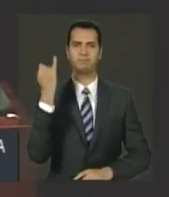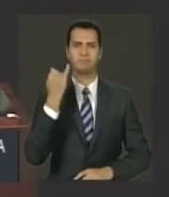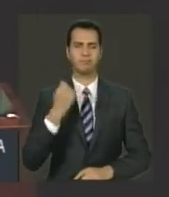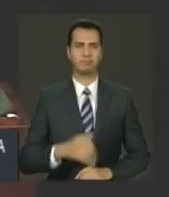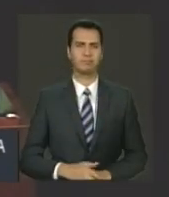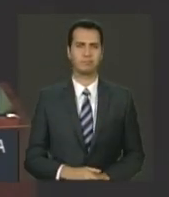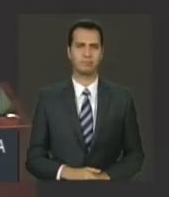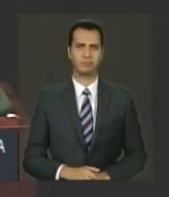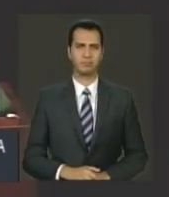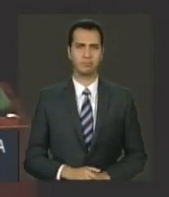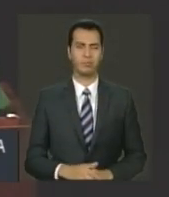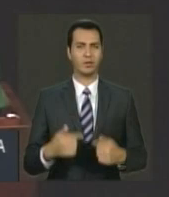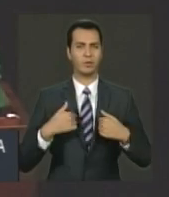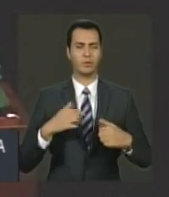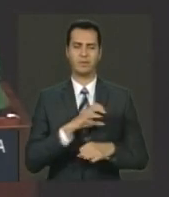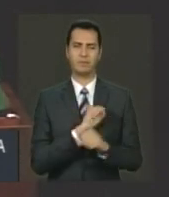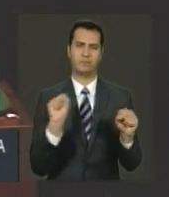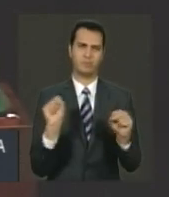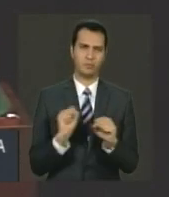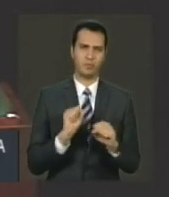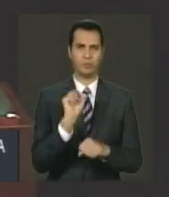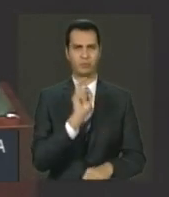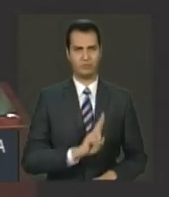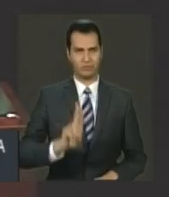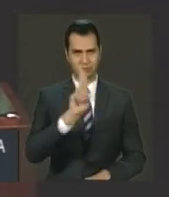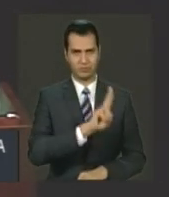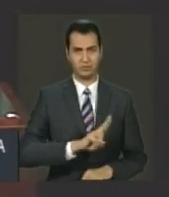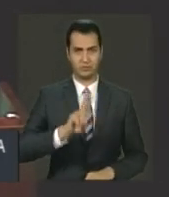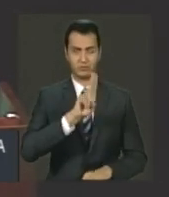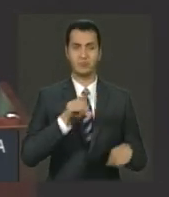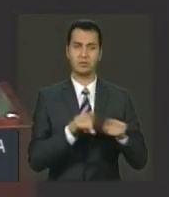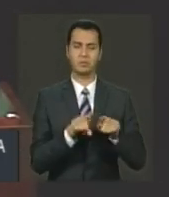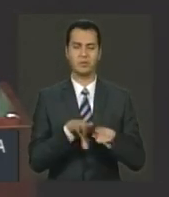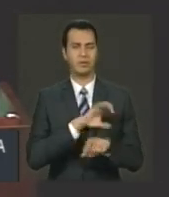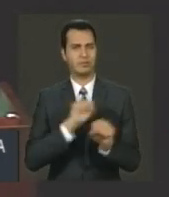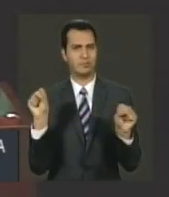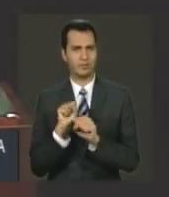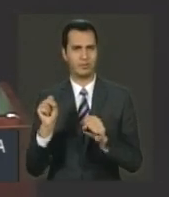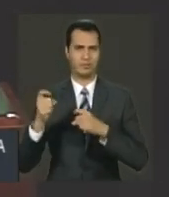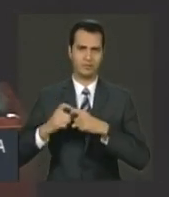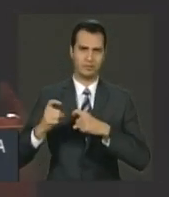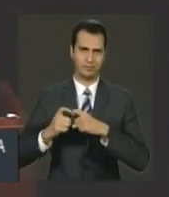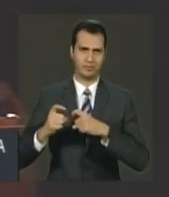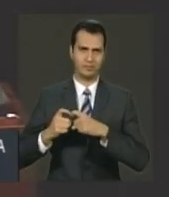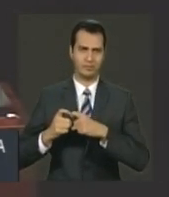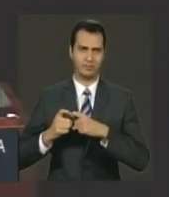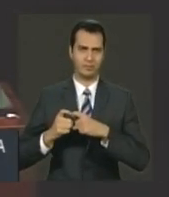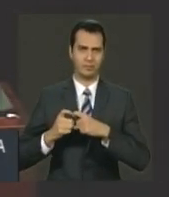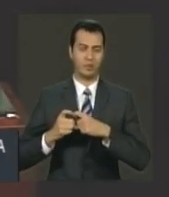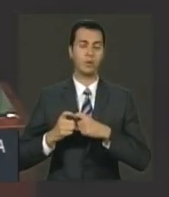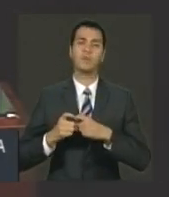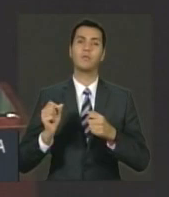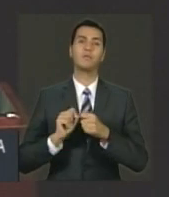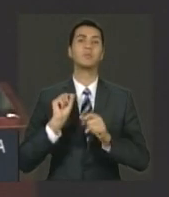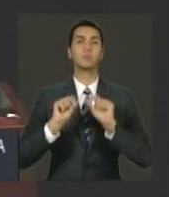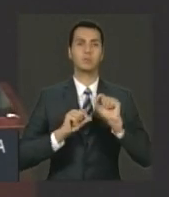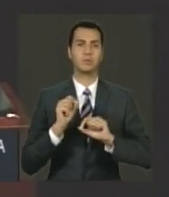Minha paixão pela universidade e pela medicina fez com que, desde o início de minha